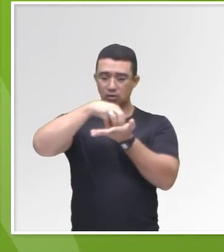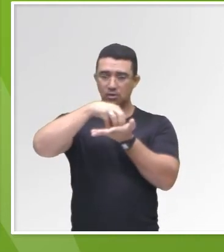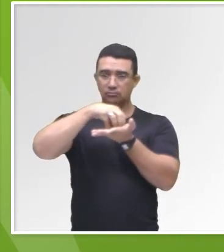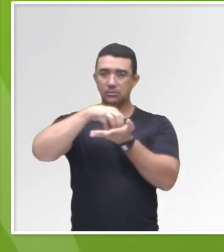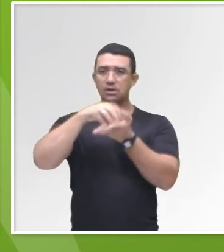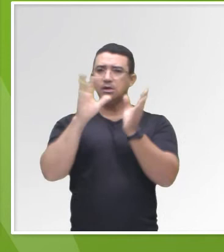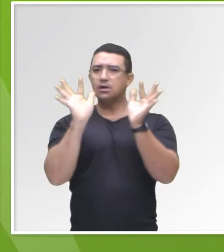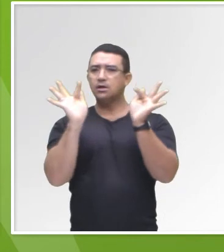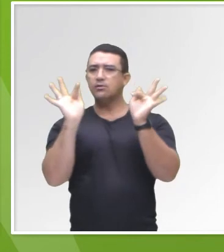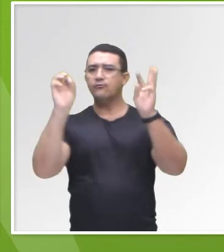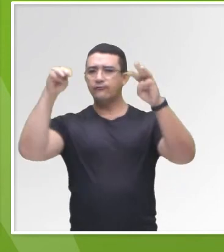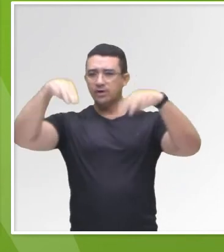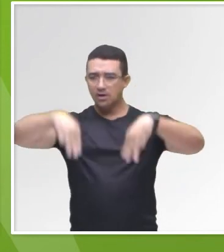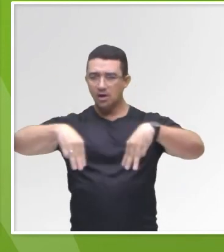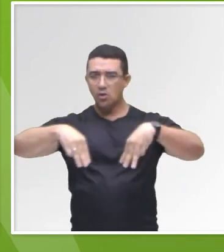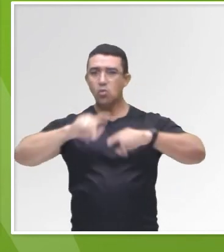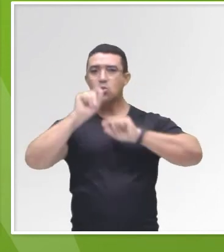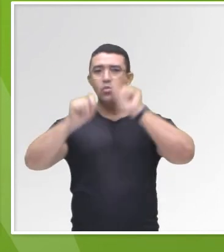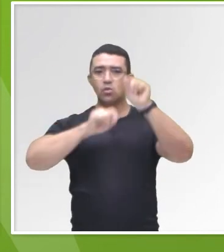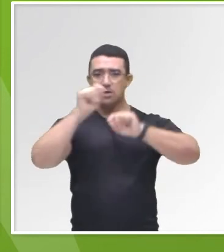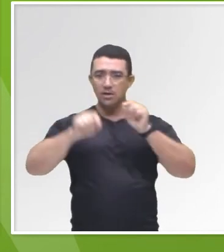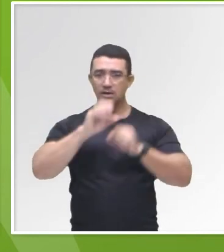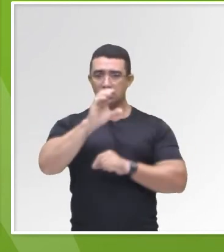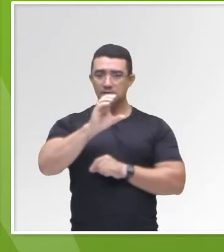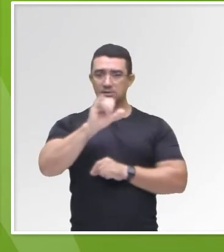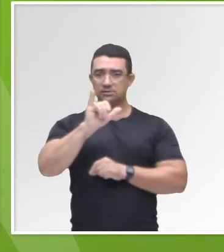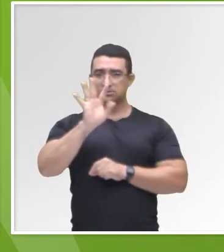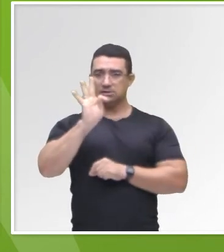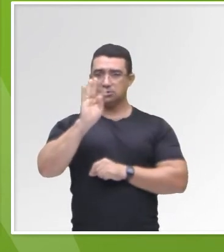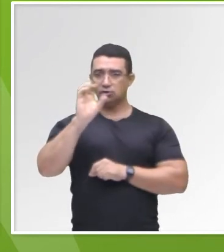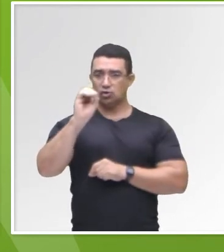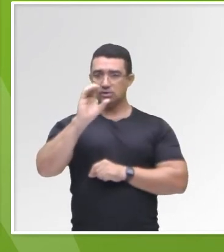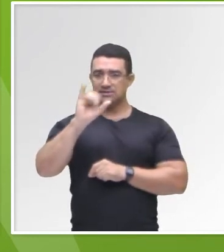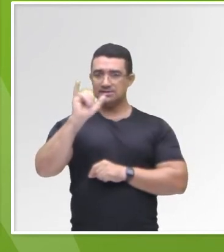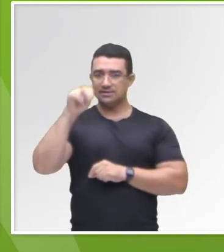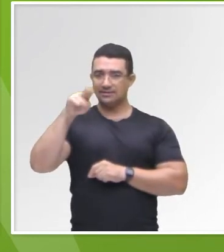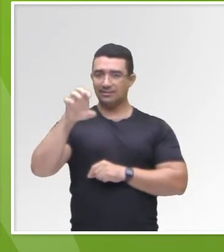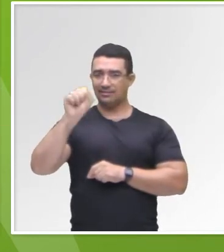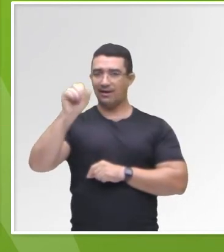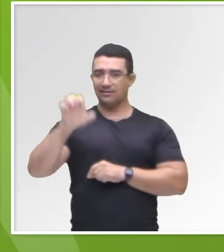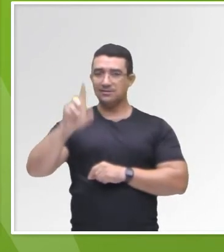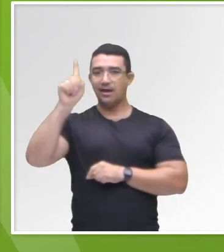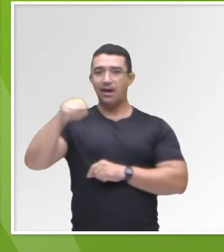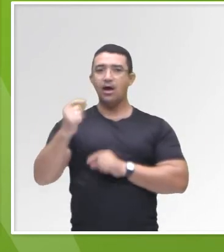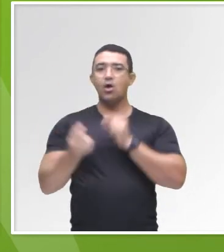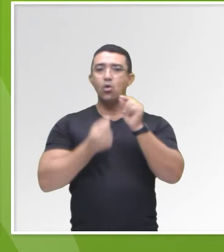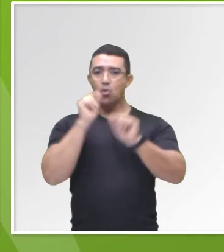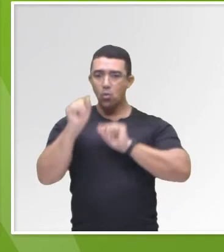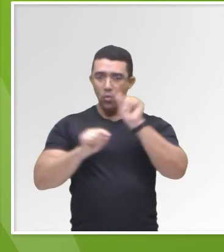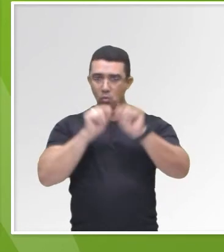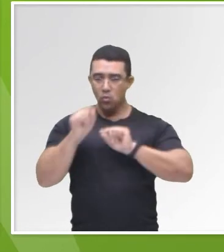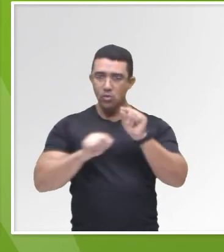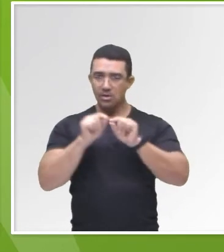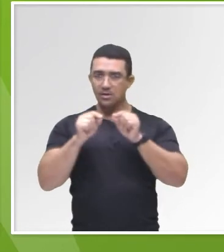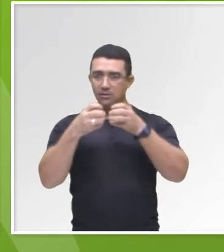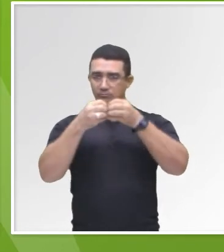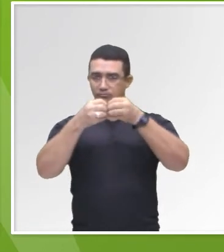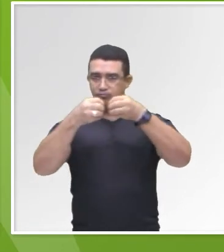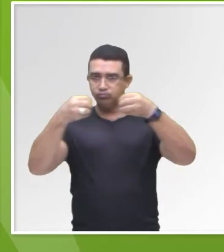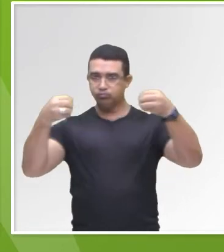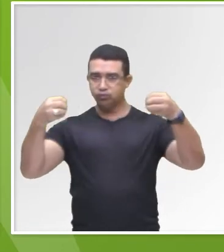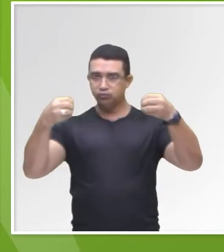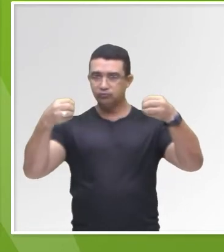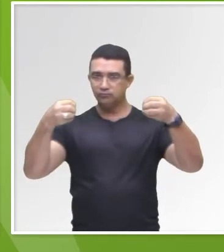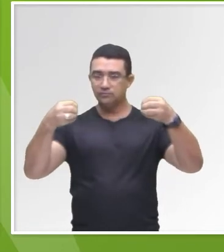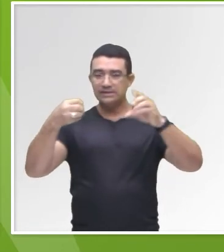a citocinese, que é justamente a individualização do citoplasma em duas células filhas. Então,